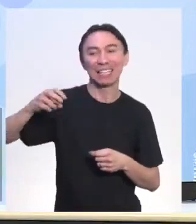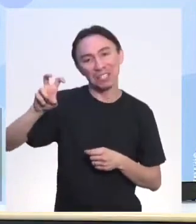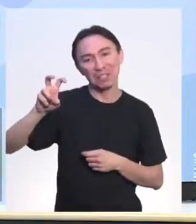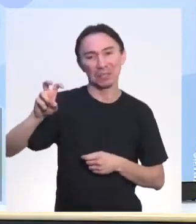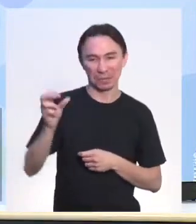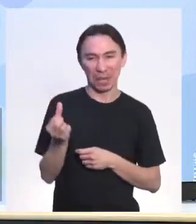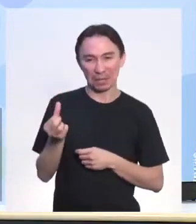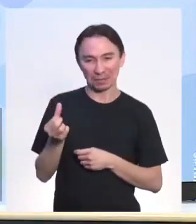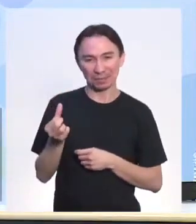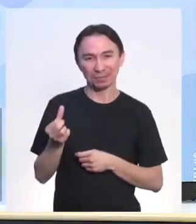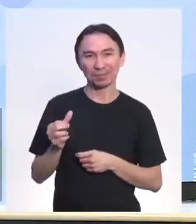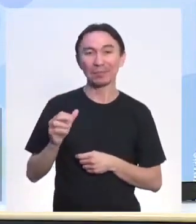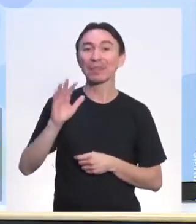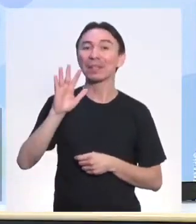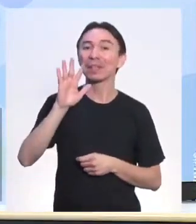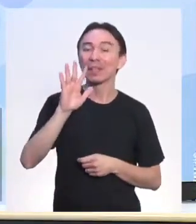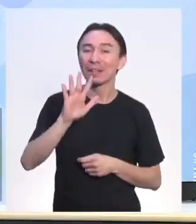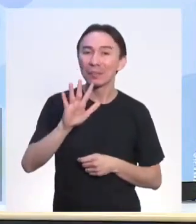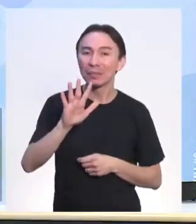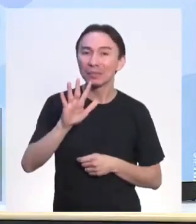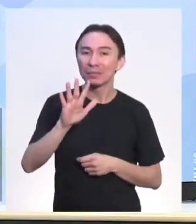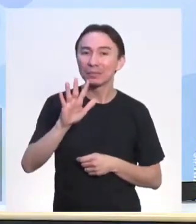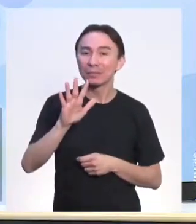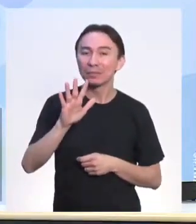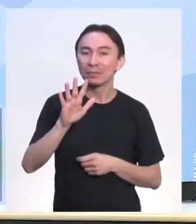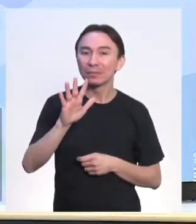ir para as...